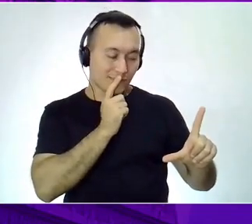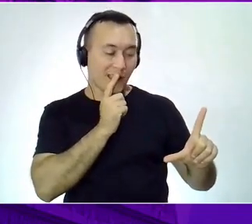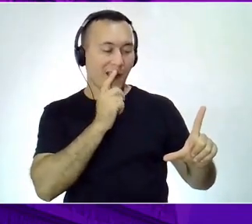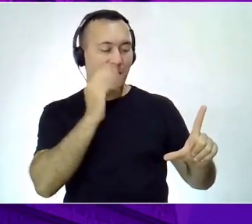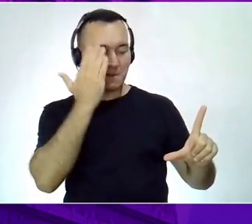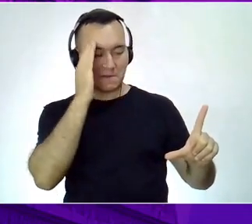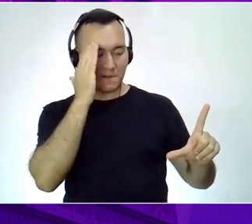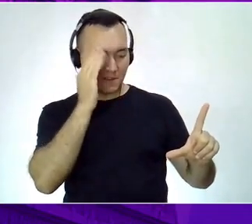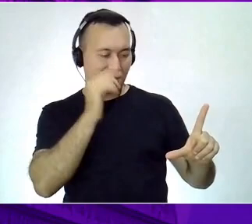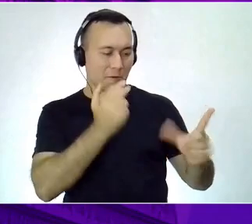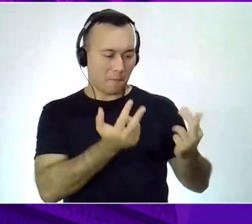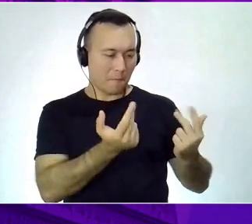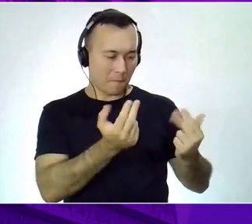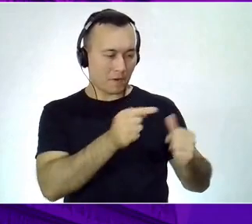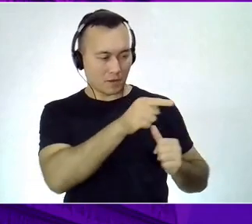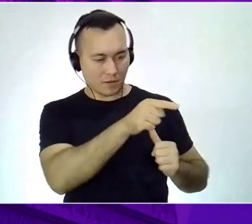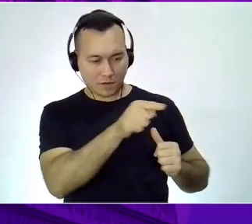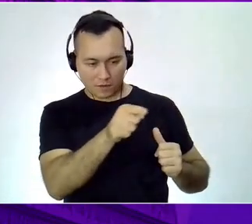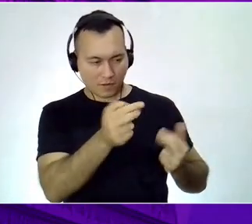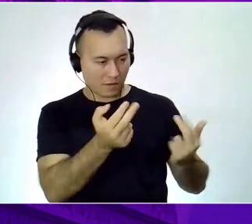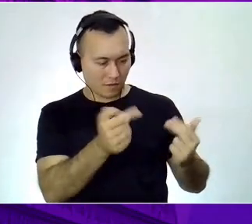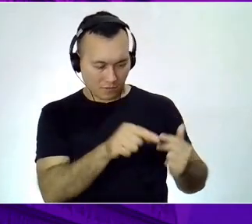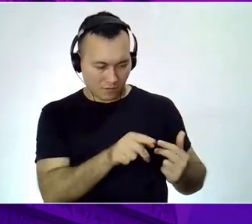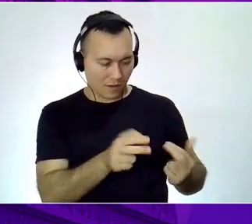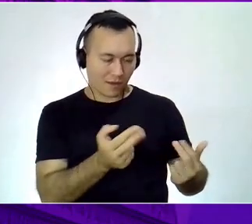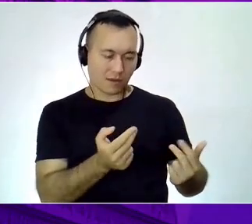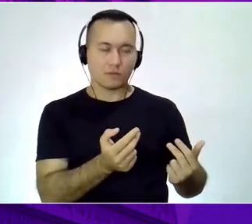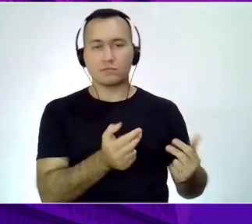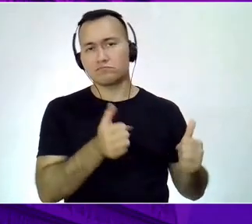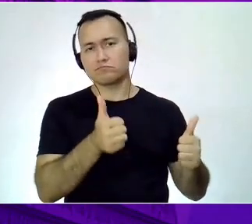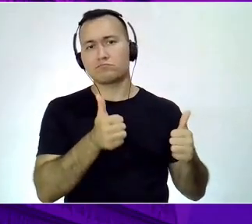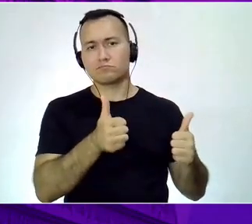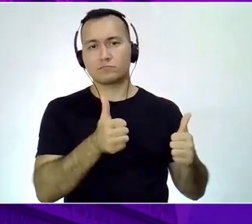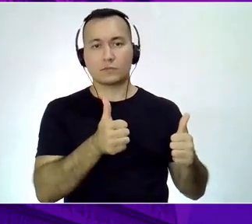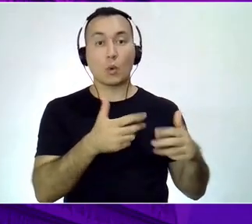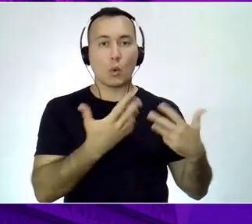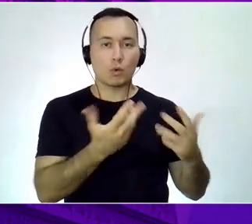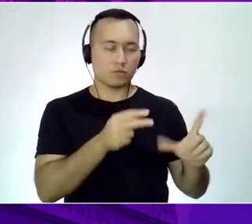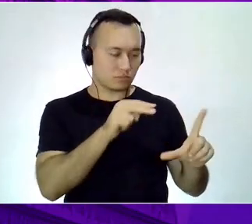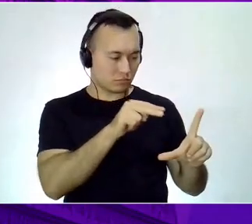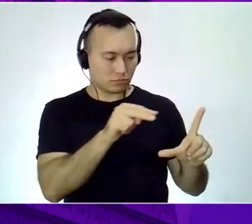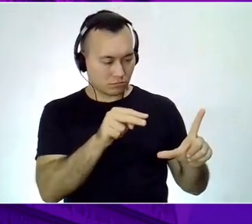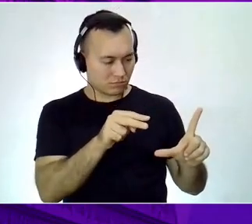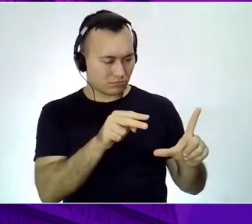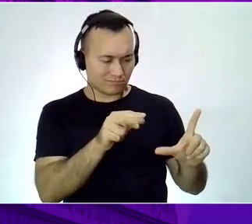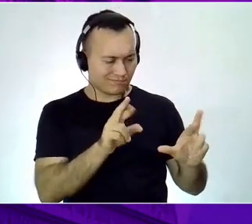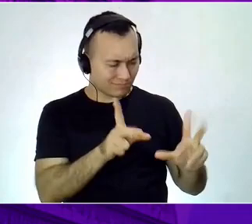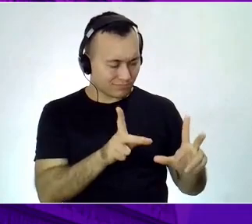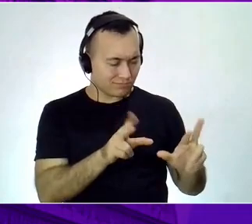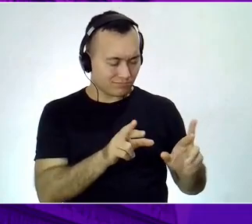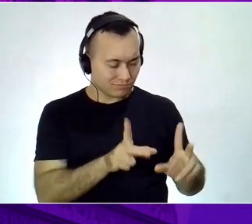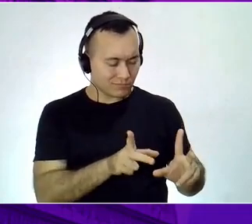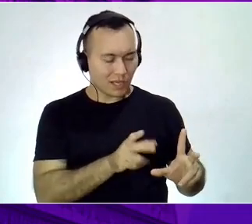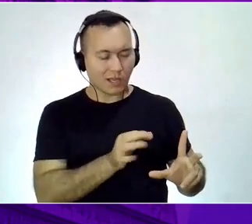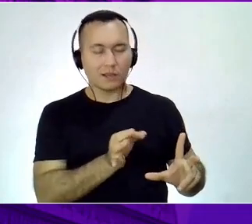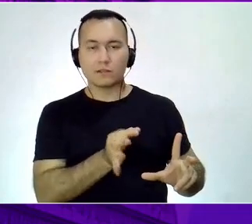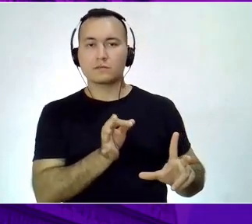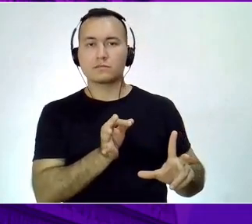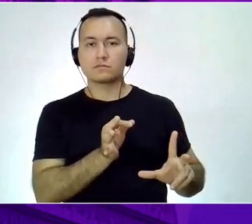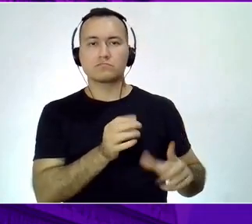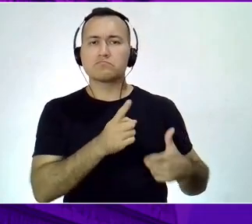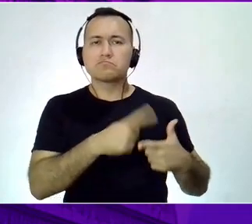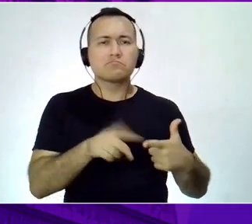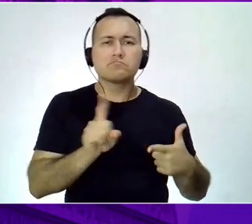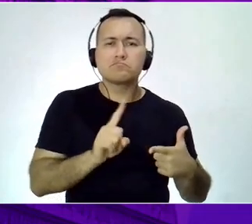e não tem problema. Não precisa sempre ir atrás do mapa do império, do tamanho do império, tá? E por que isso é